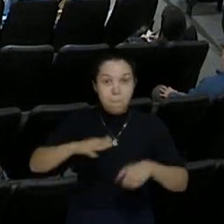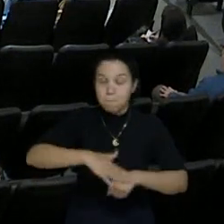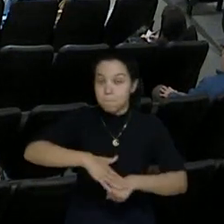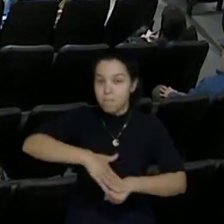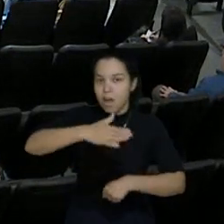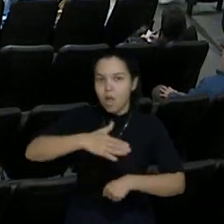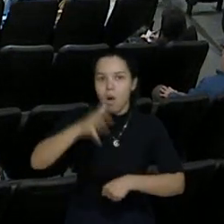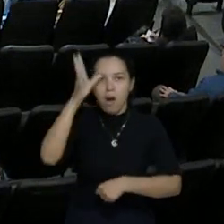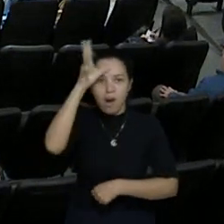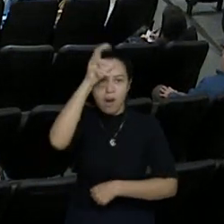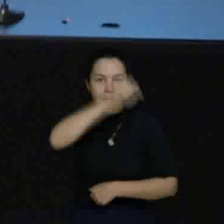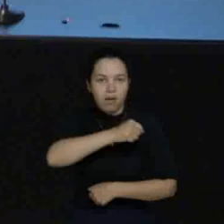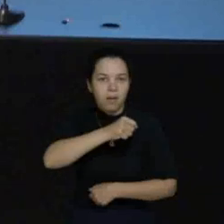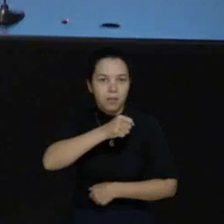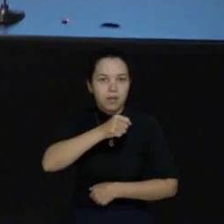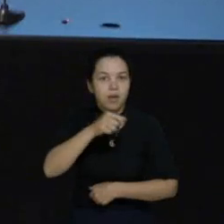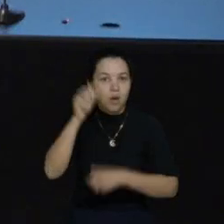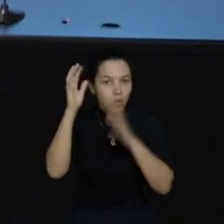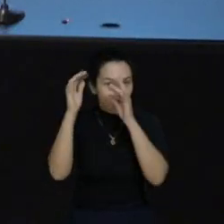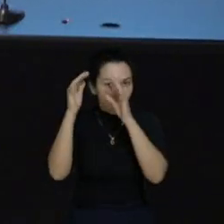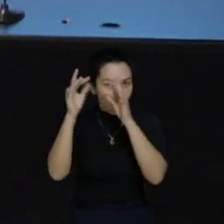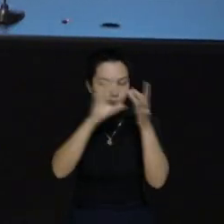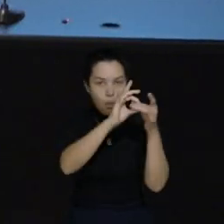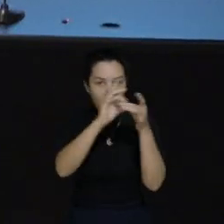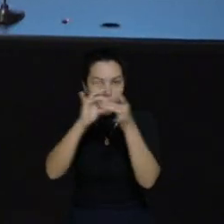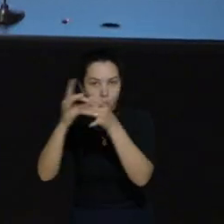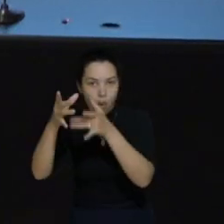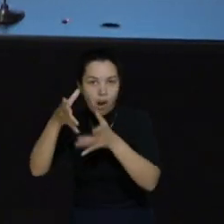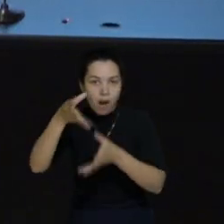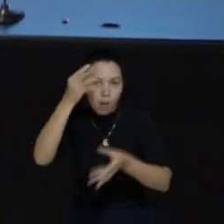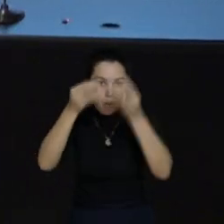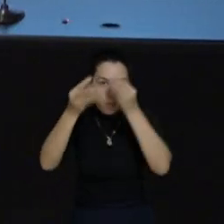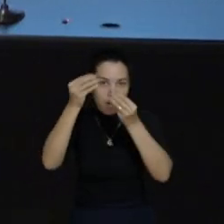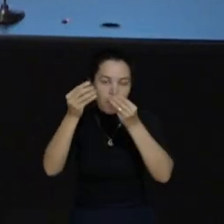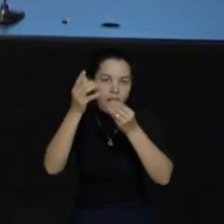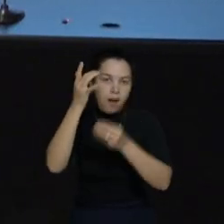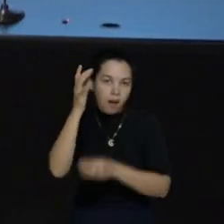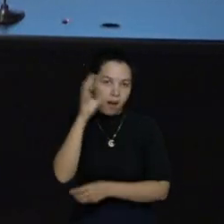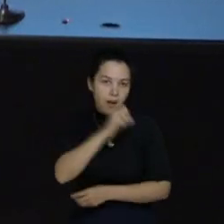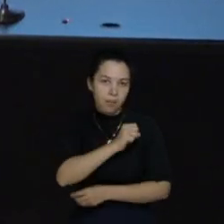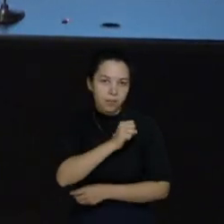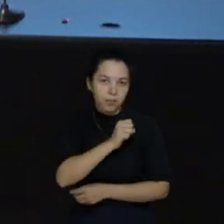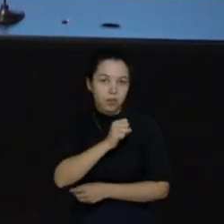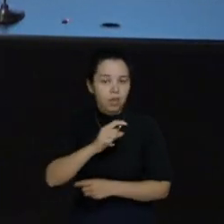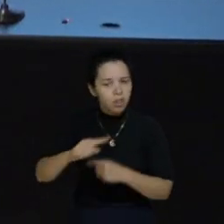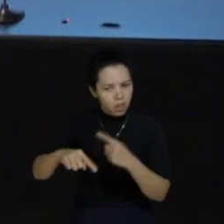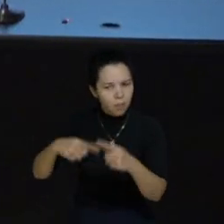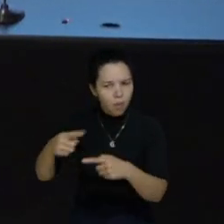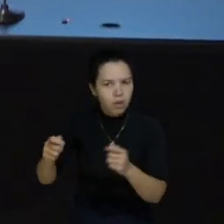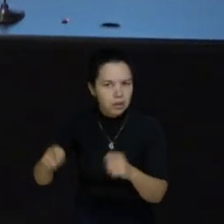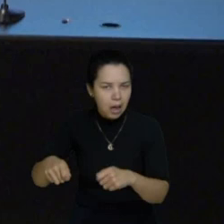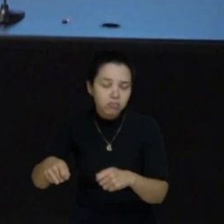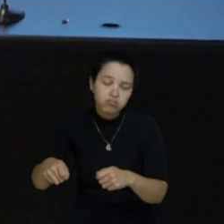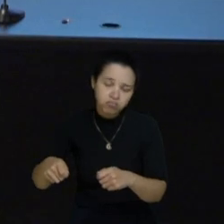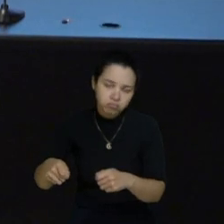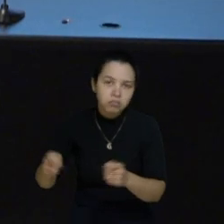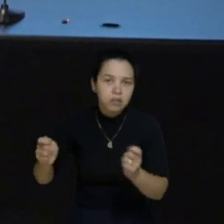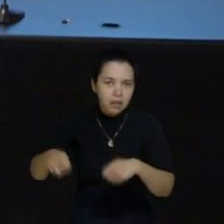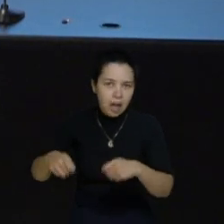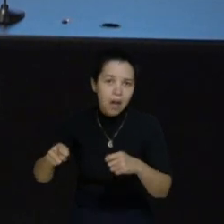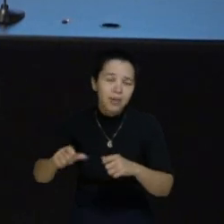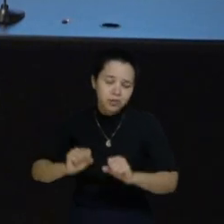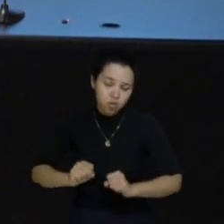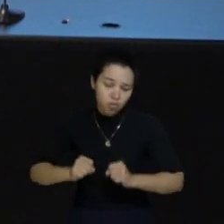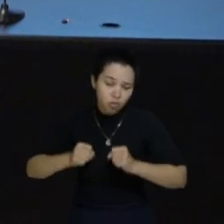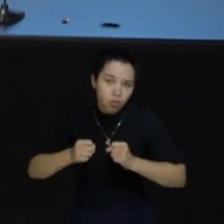cérebro vai criar mais rapidamente essas conexões Ele não cria depois cria mas vai demandar mais